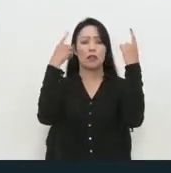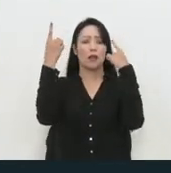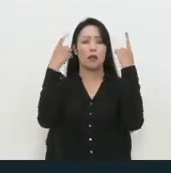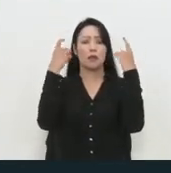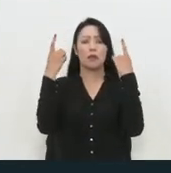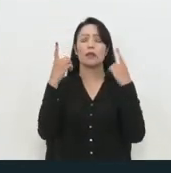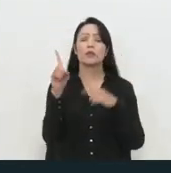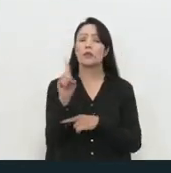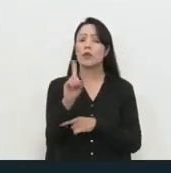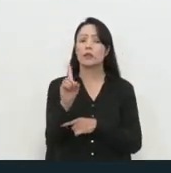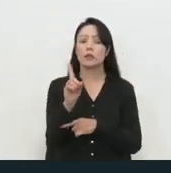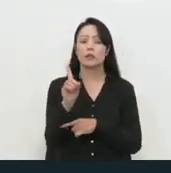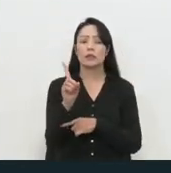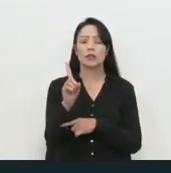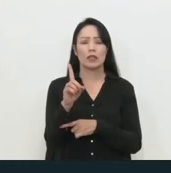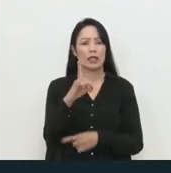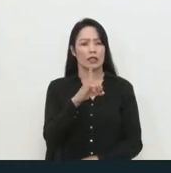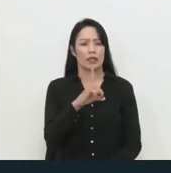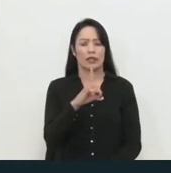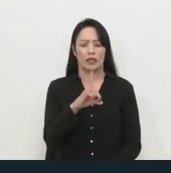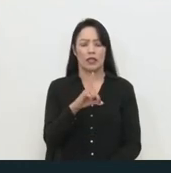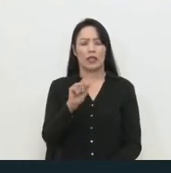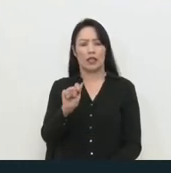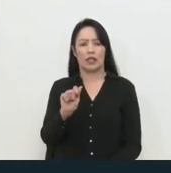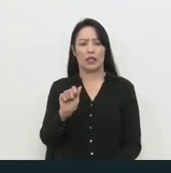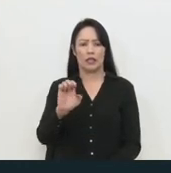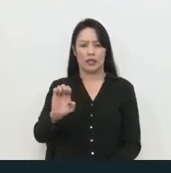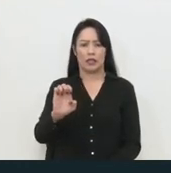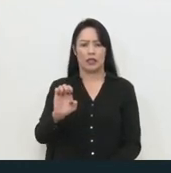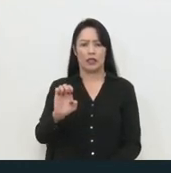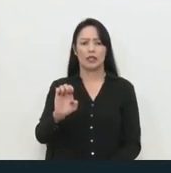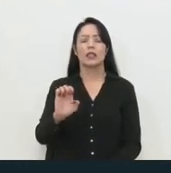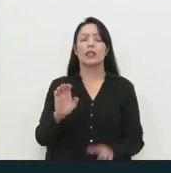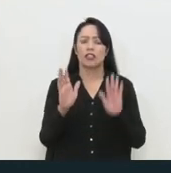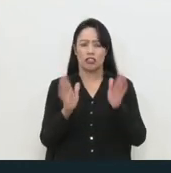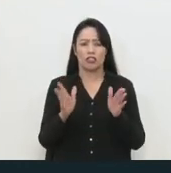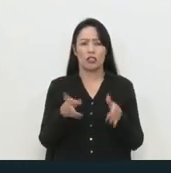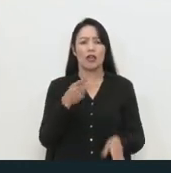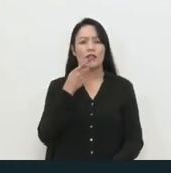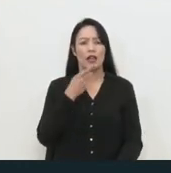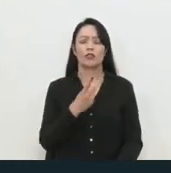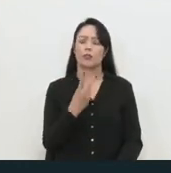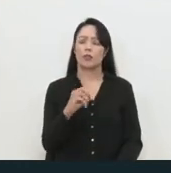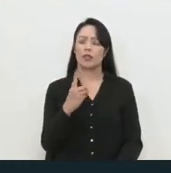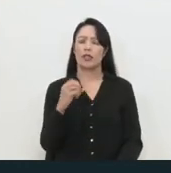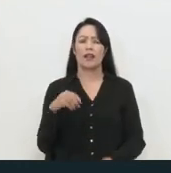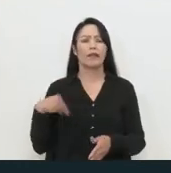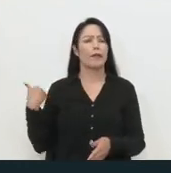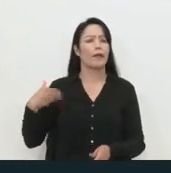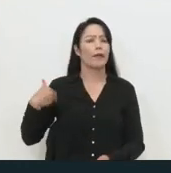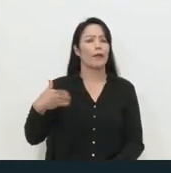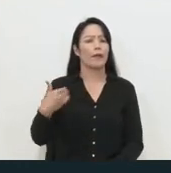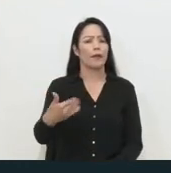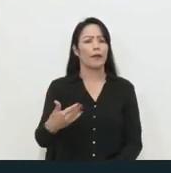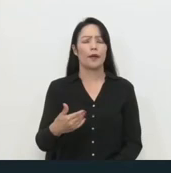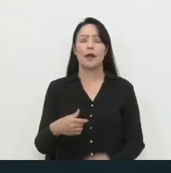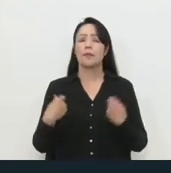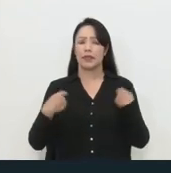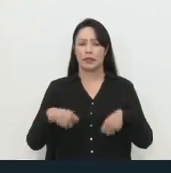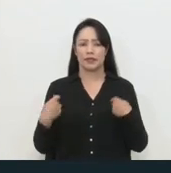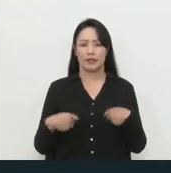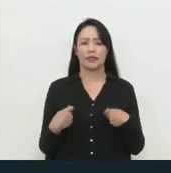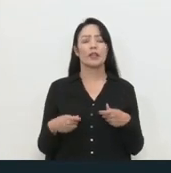técnicos do do do DAE já falava isso já fala isso desde 2010 que com a criação do Parque Linear